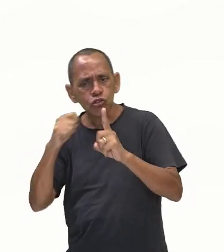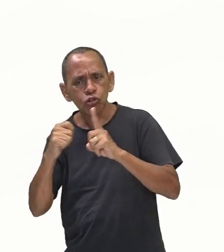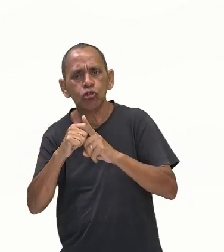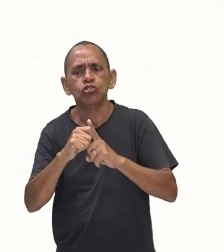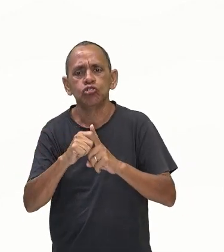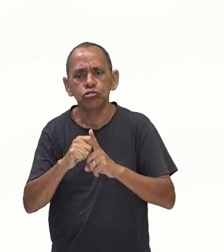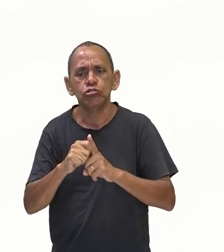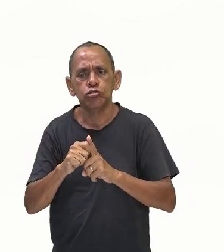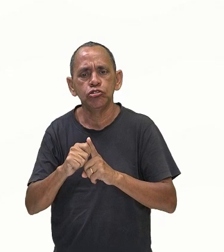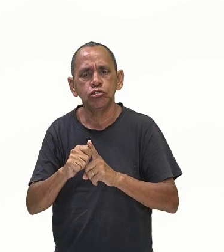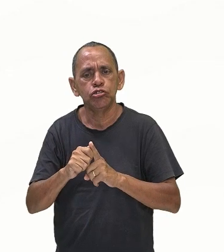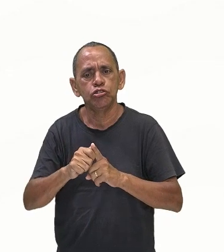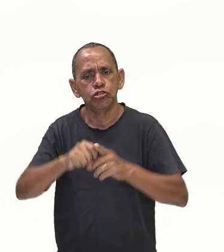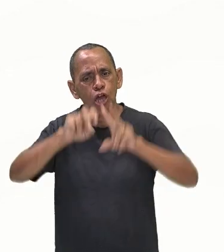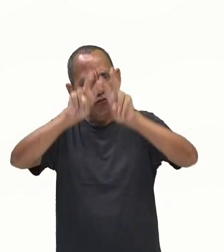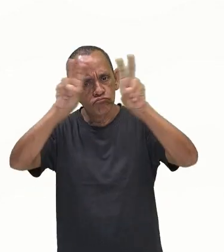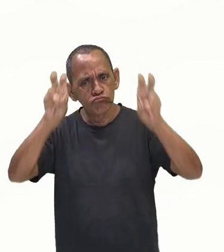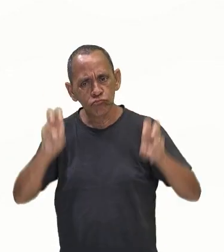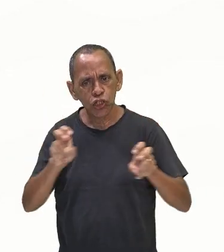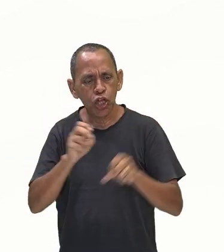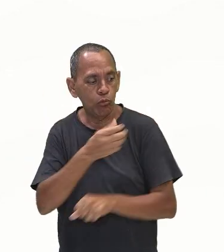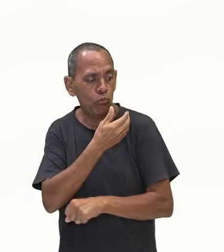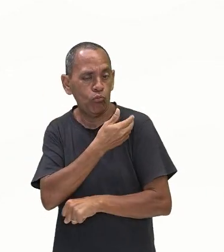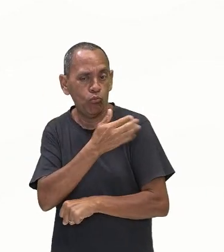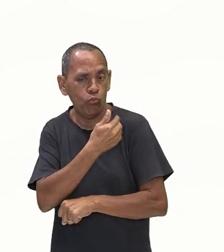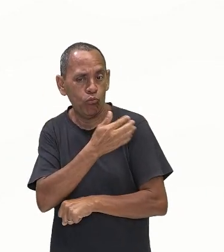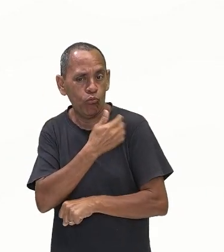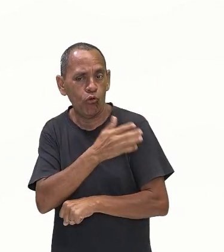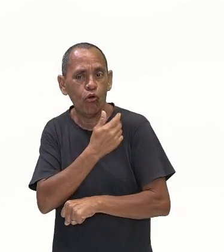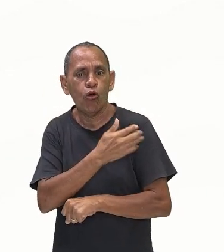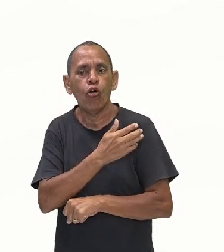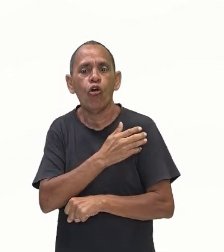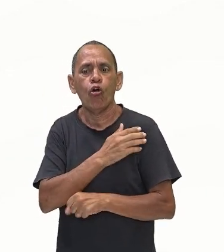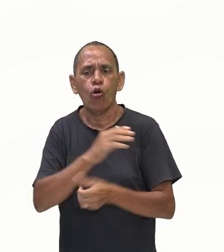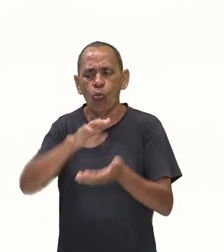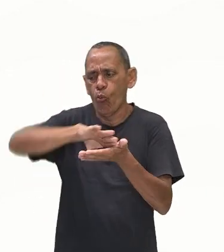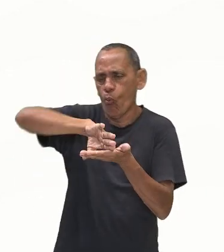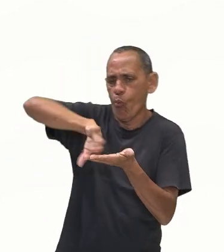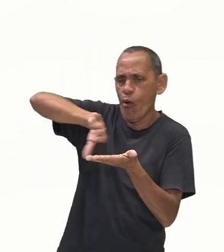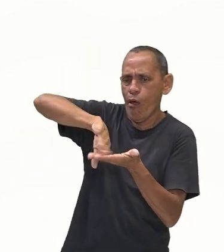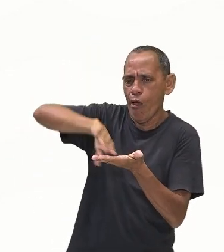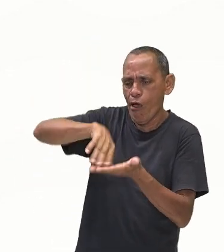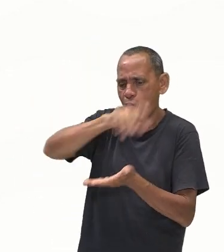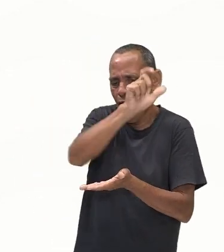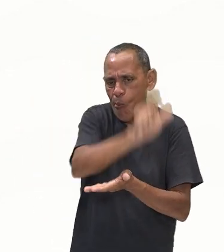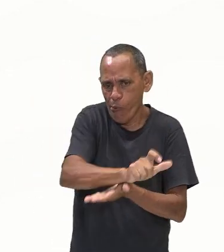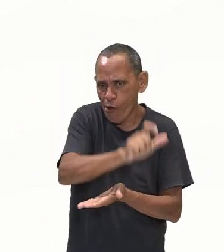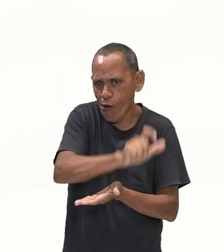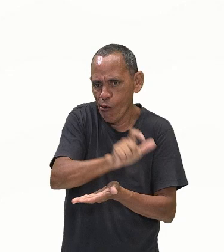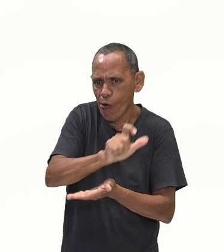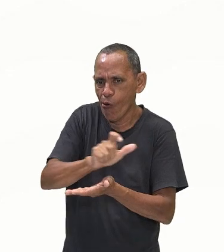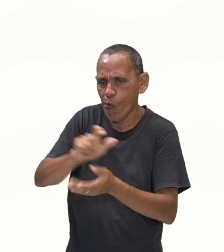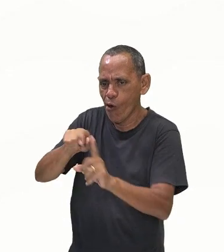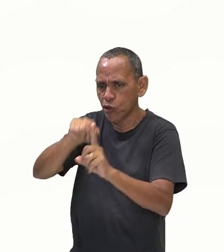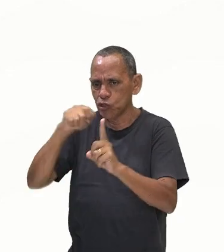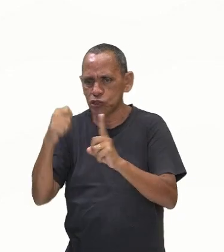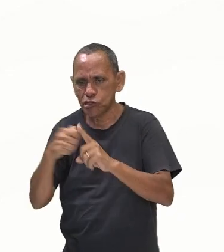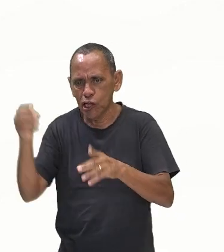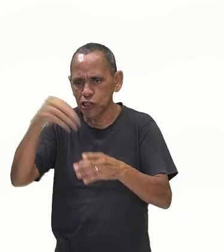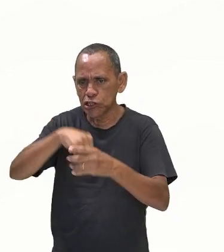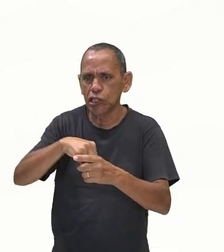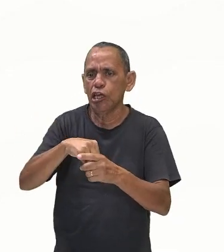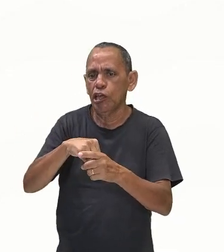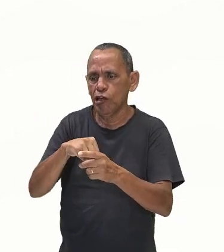da exclusão que nós fazemos em relação à pessoa. Então, ao excluir a pessoa da sociedade, seja de qual modo for, nós